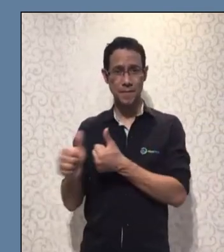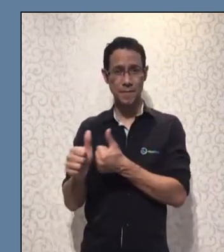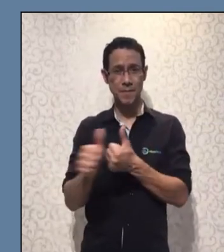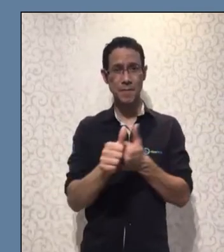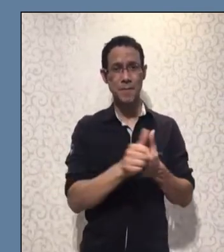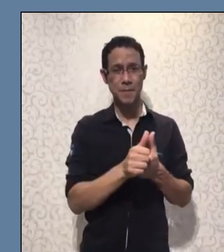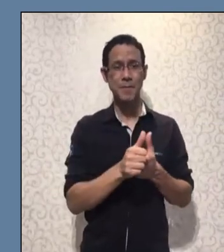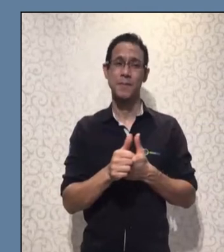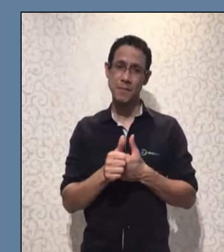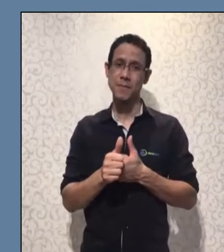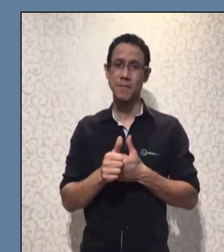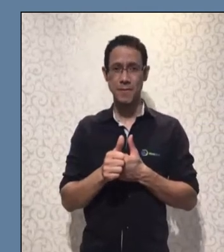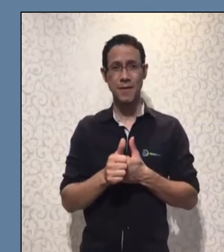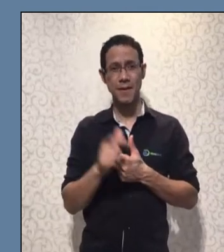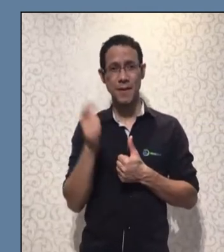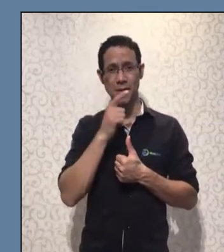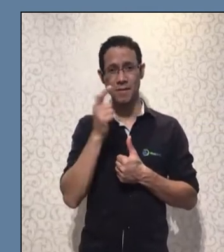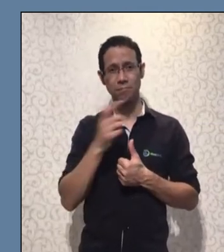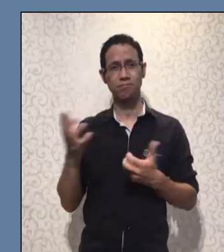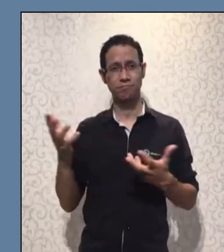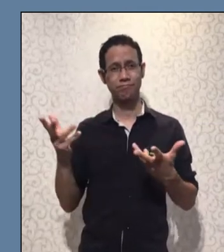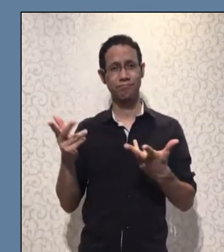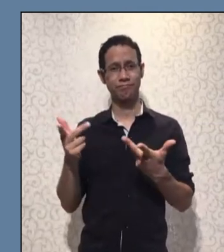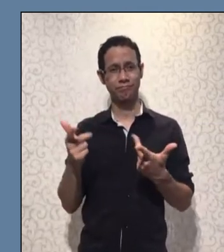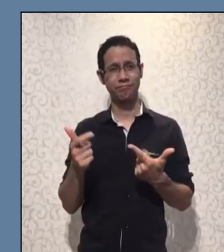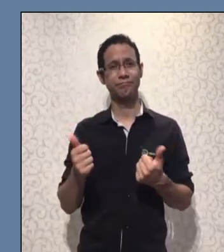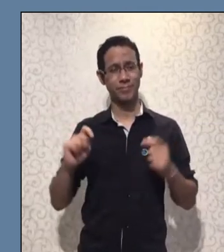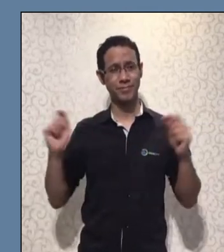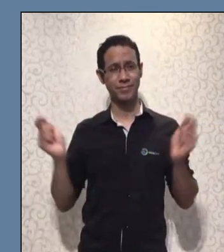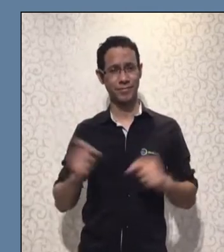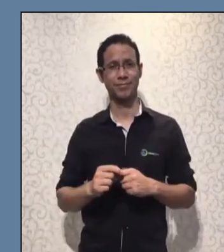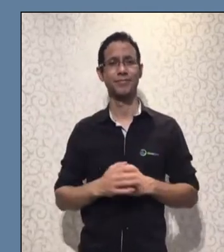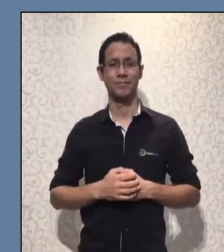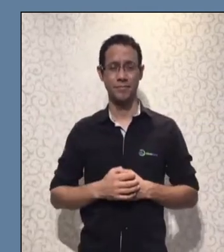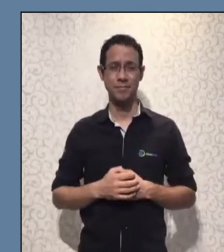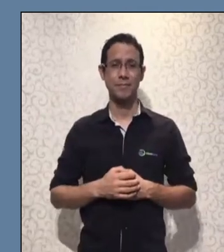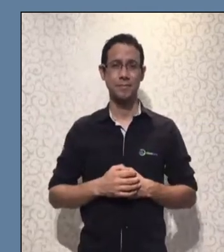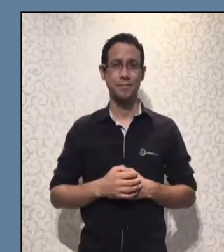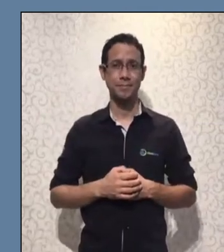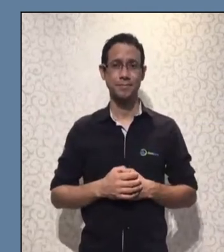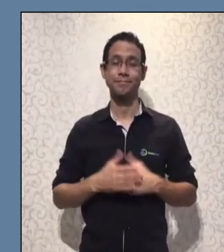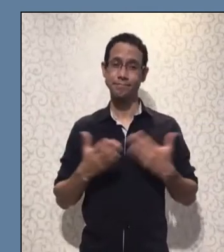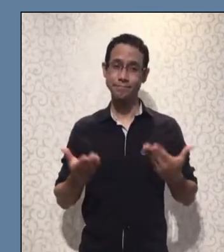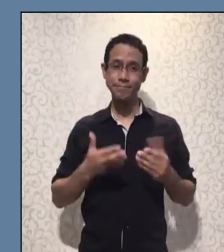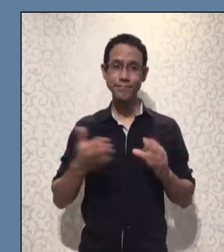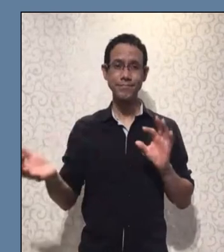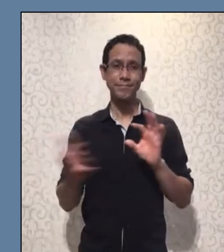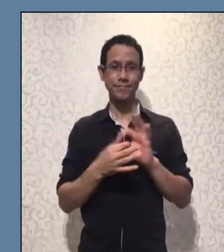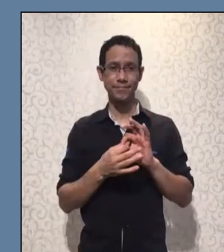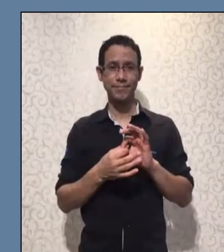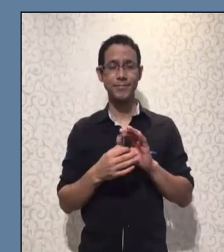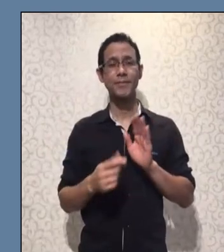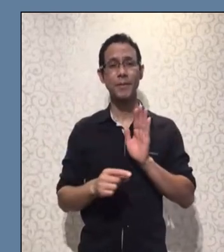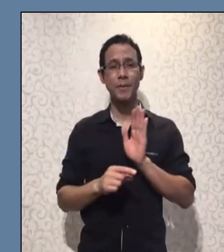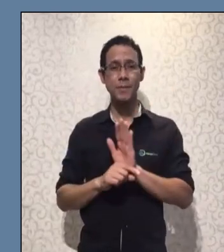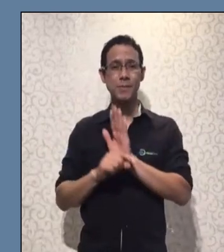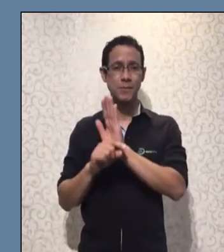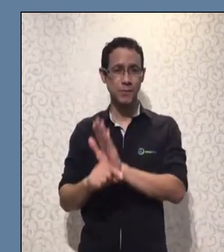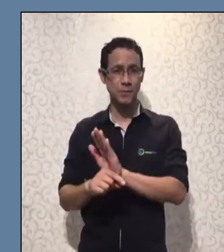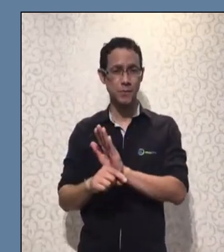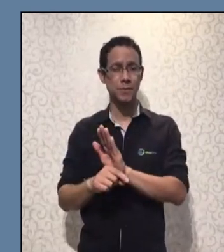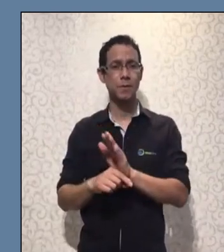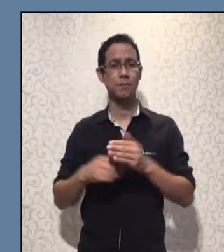um polo de atração mesmo, né. Então, na verdade, eu acho que essa parceria nos ajudou a levar adiante